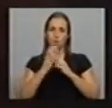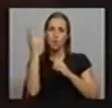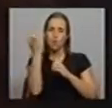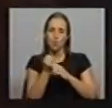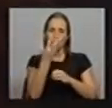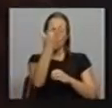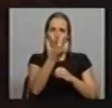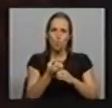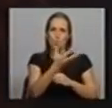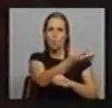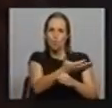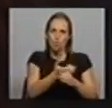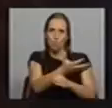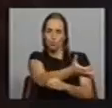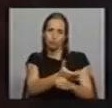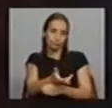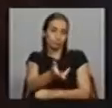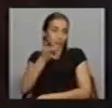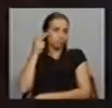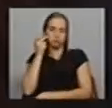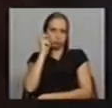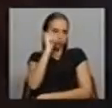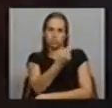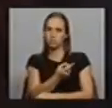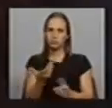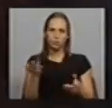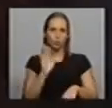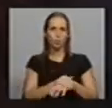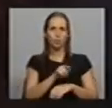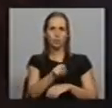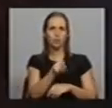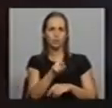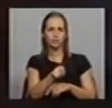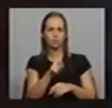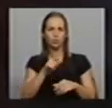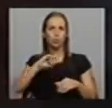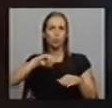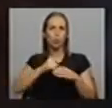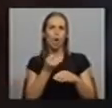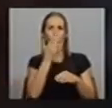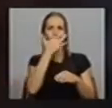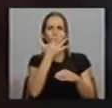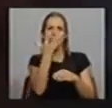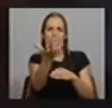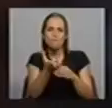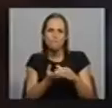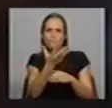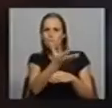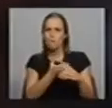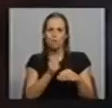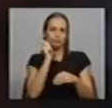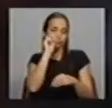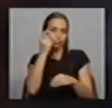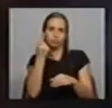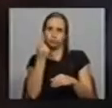matéria a uma velocidade extremamente voraz. Portanto, são grandiosos buracos negros que estão num processo de grande